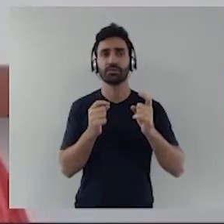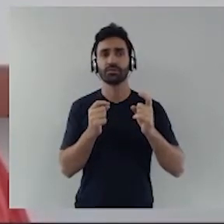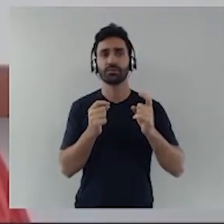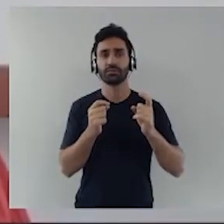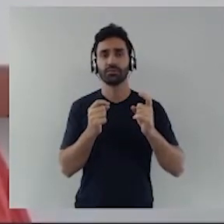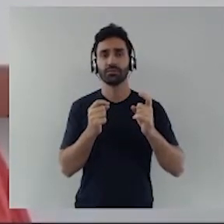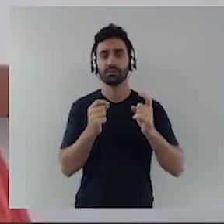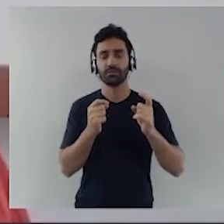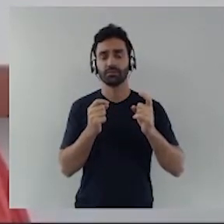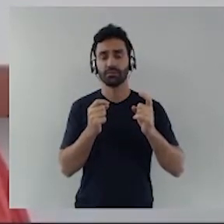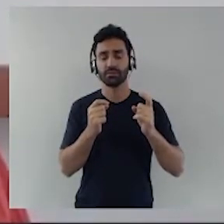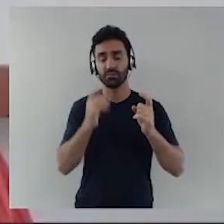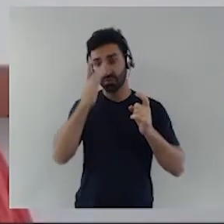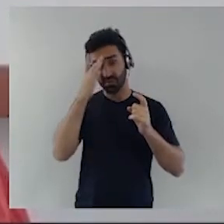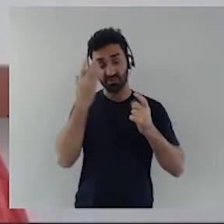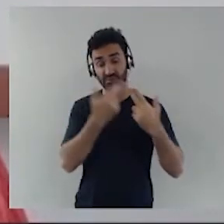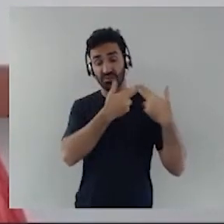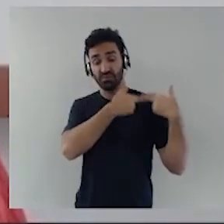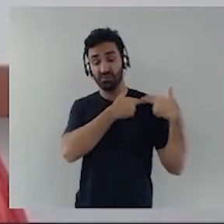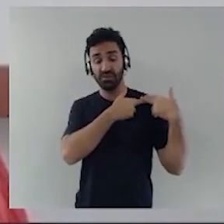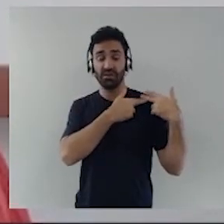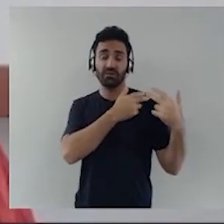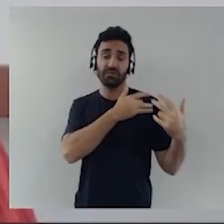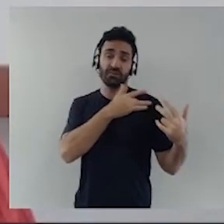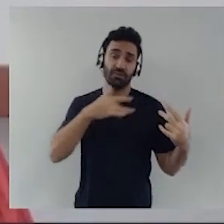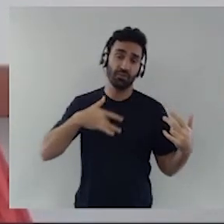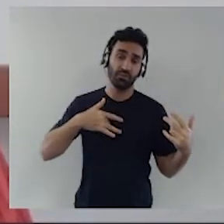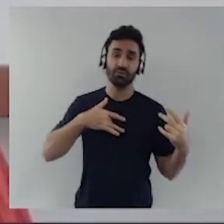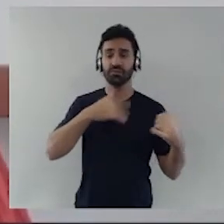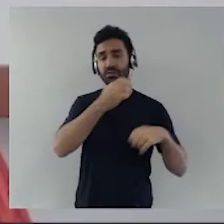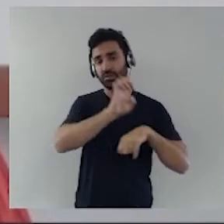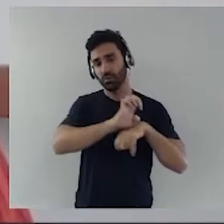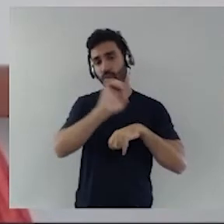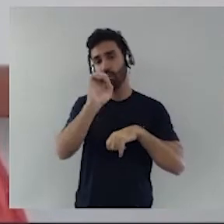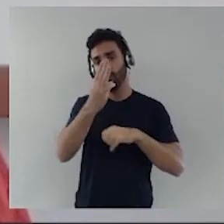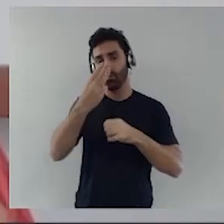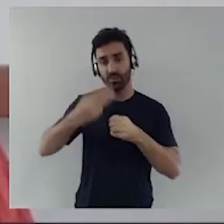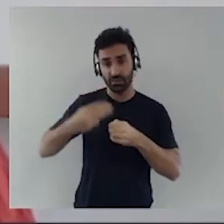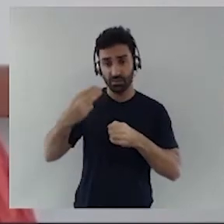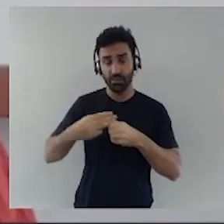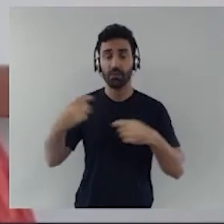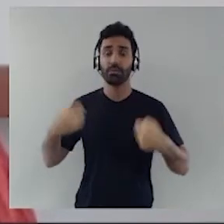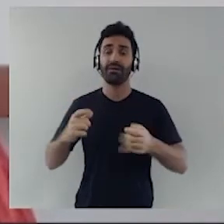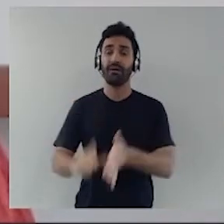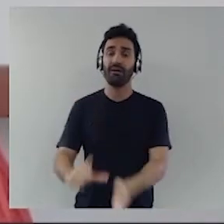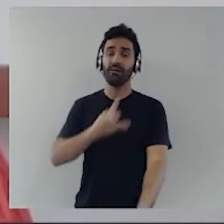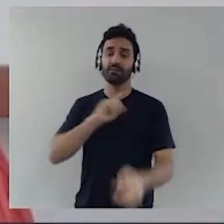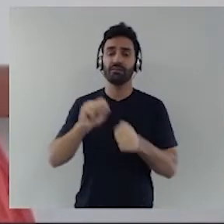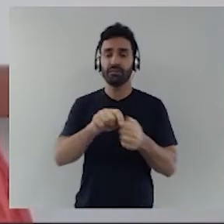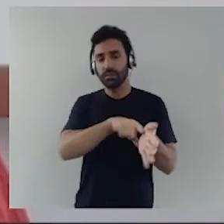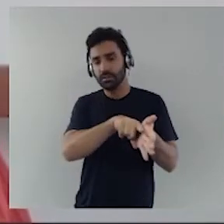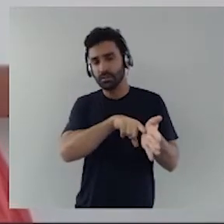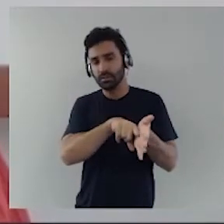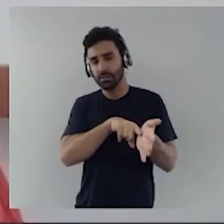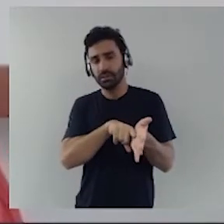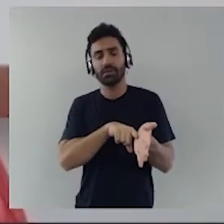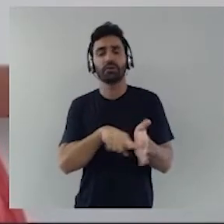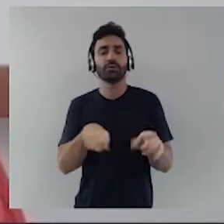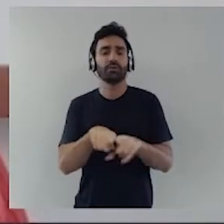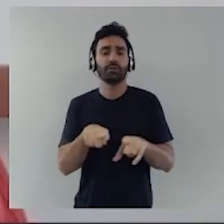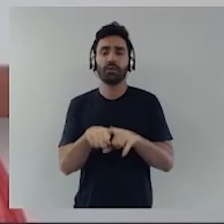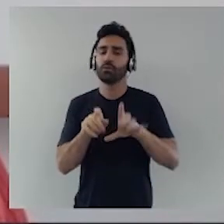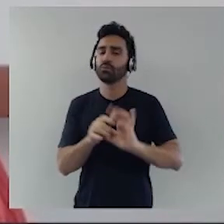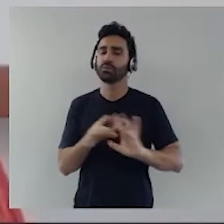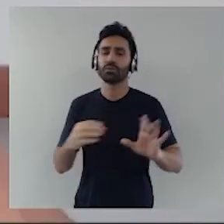feitas por gestores da saúde estaduais e municipais fossem submetidas ao previsão ame e a uma autorização do